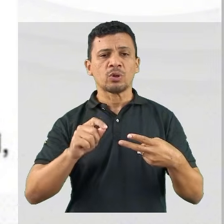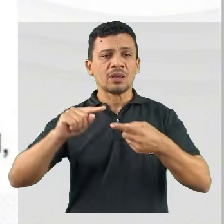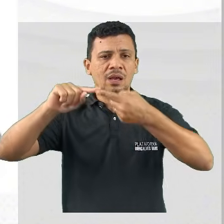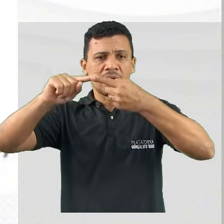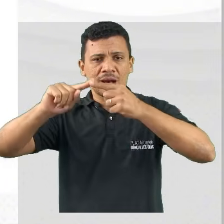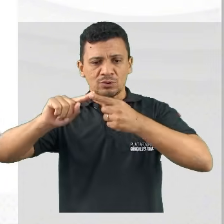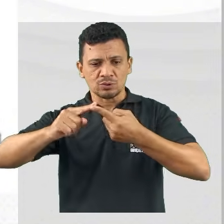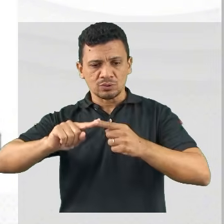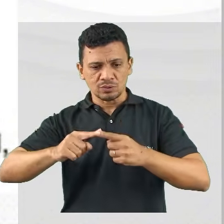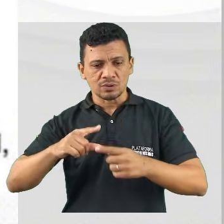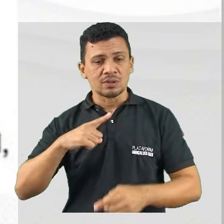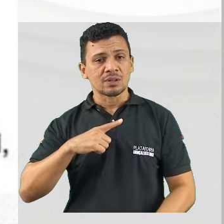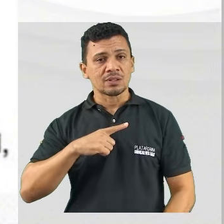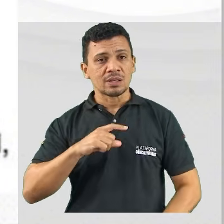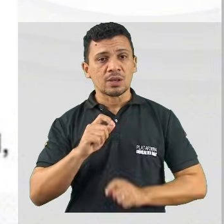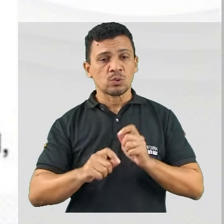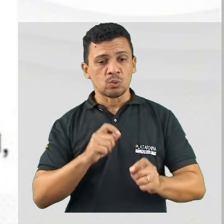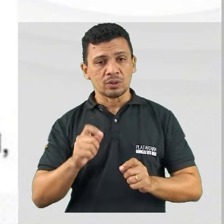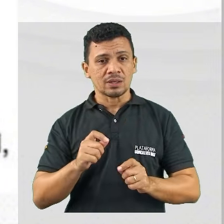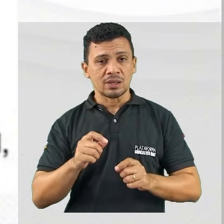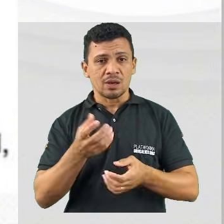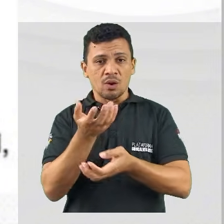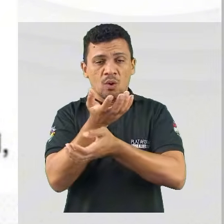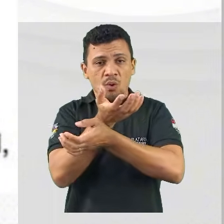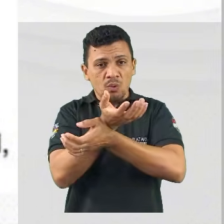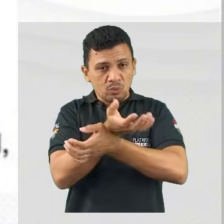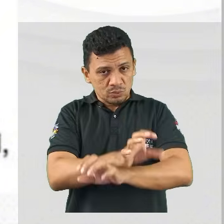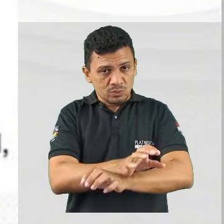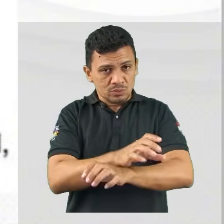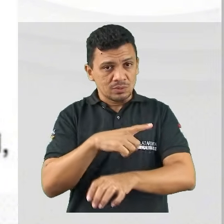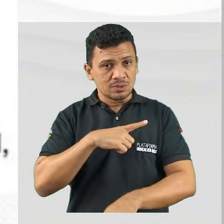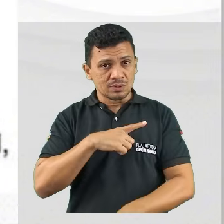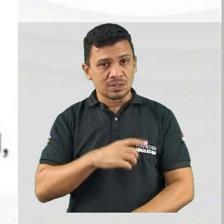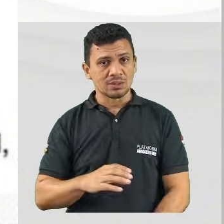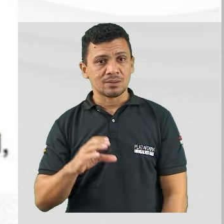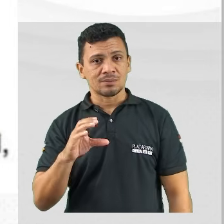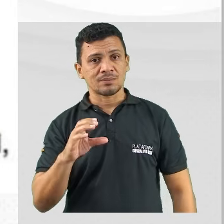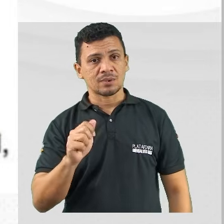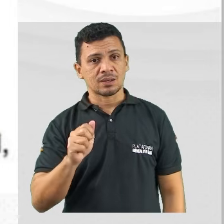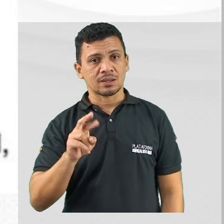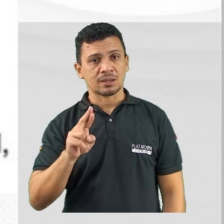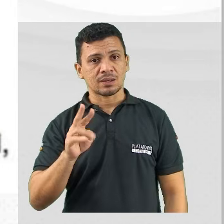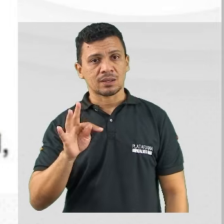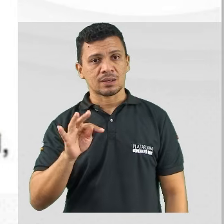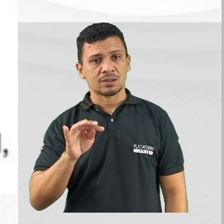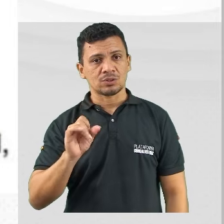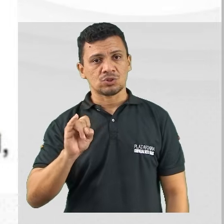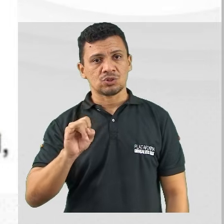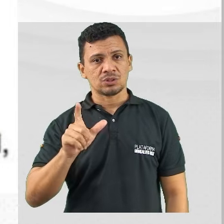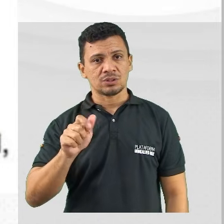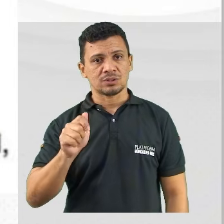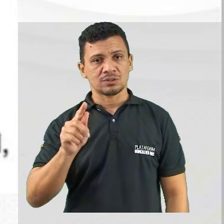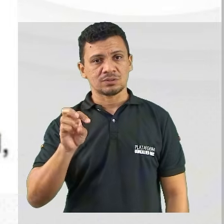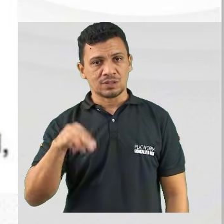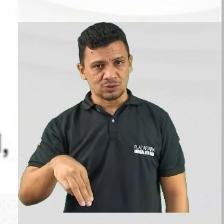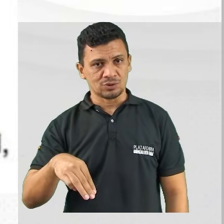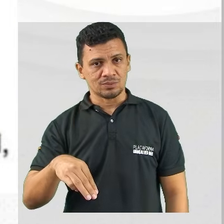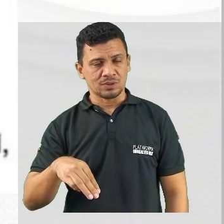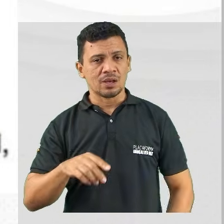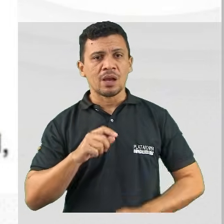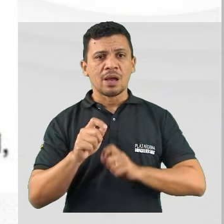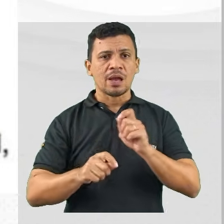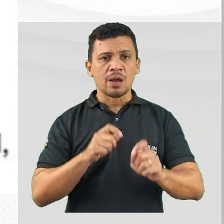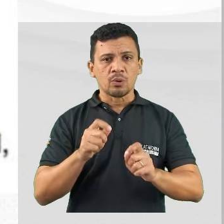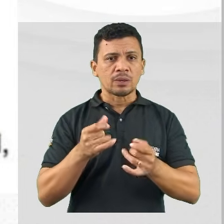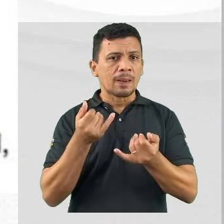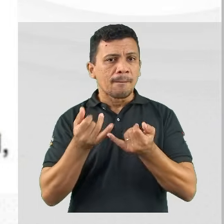ela vai ter essa cartilagem nos ossos, é uma região, como se fosse uma